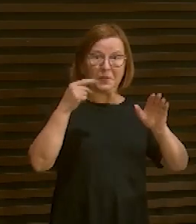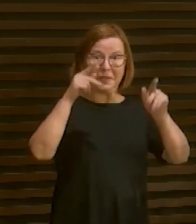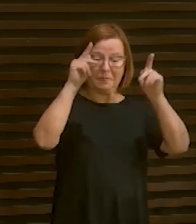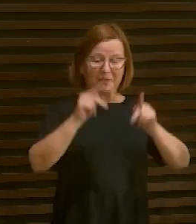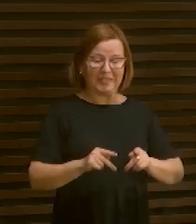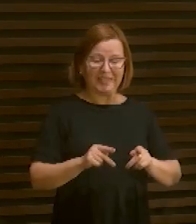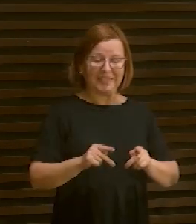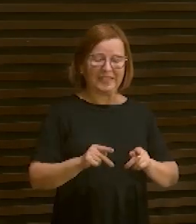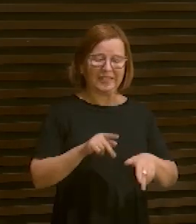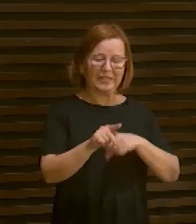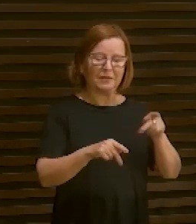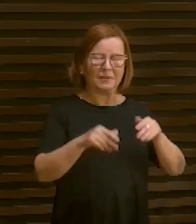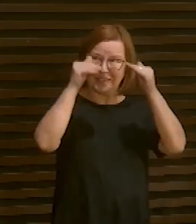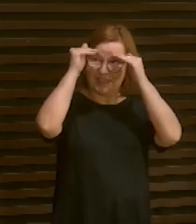temem.